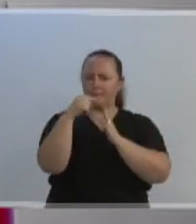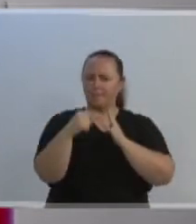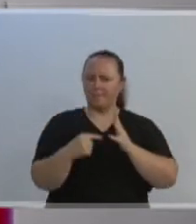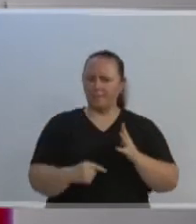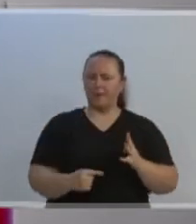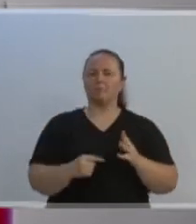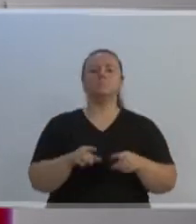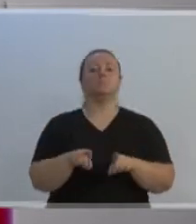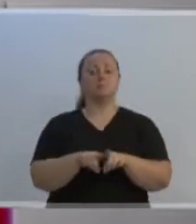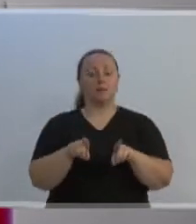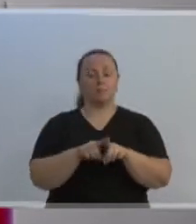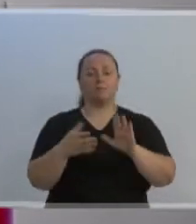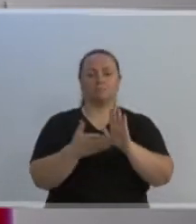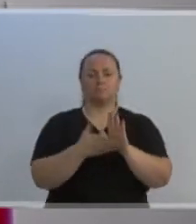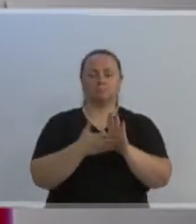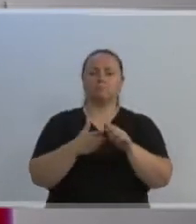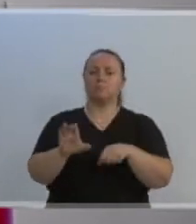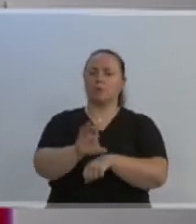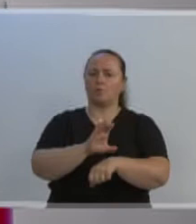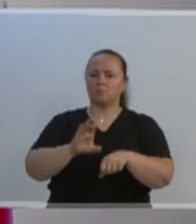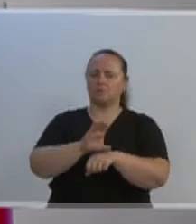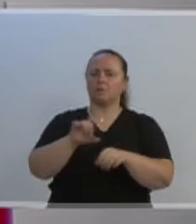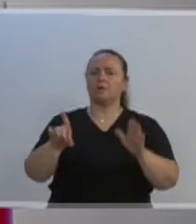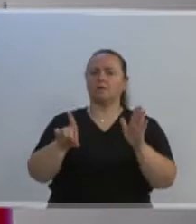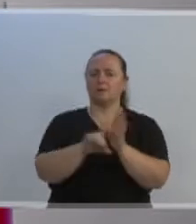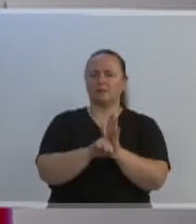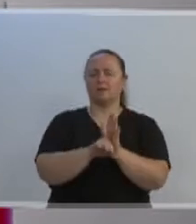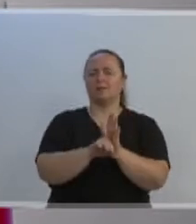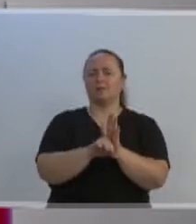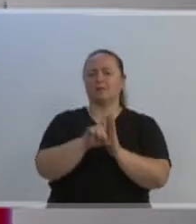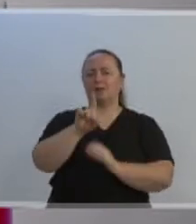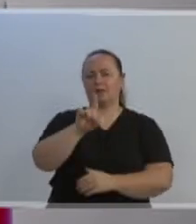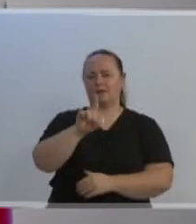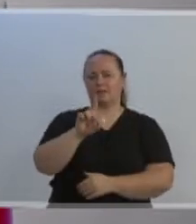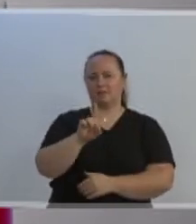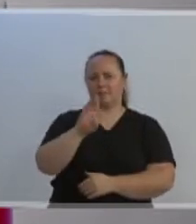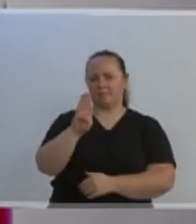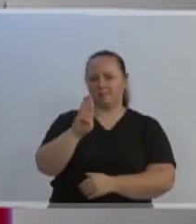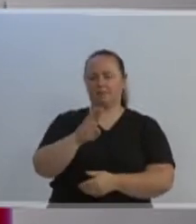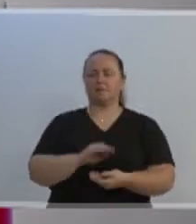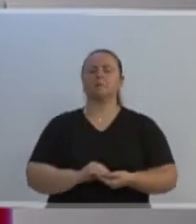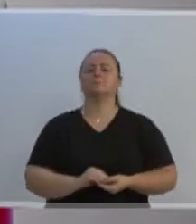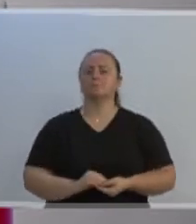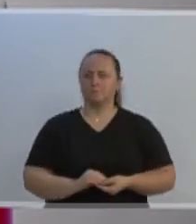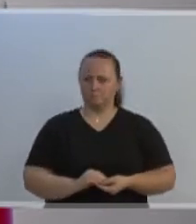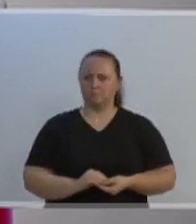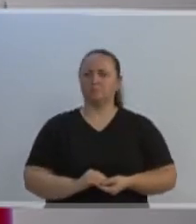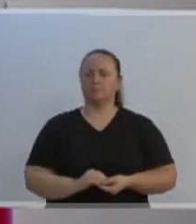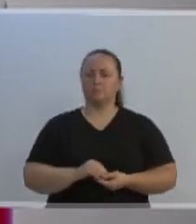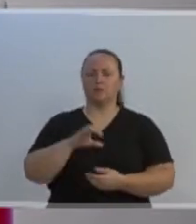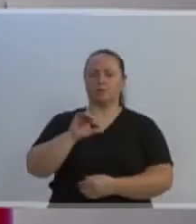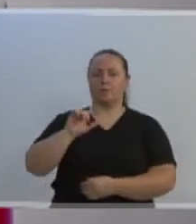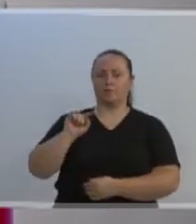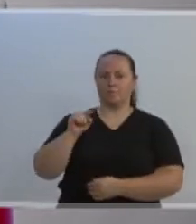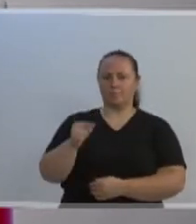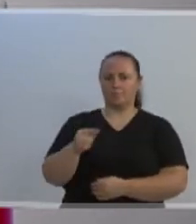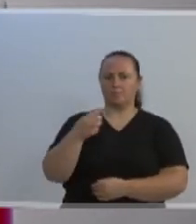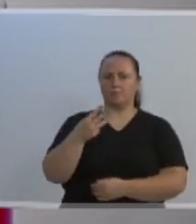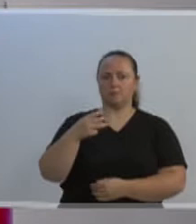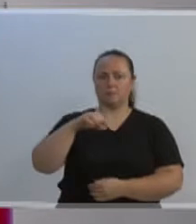propostas pela Constituição Federal e a Lei de Diretrizes e Bases da Educação, Lei Federal 9.394